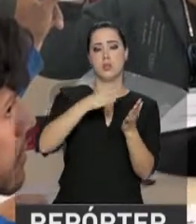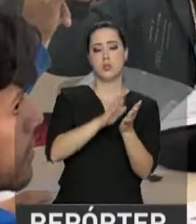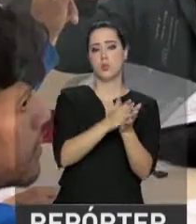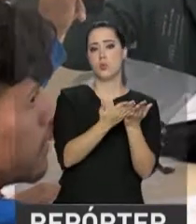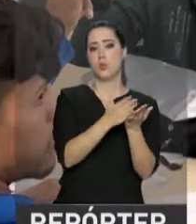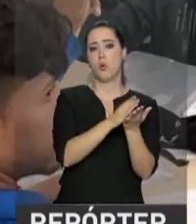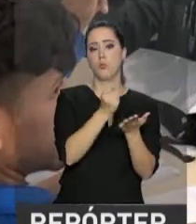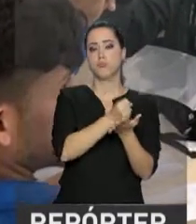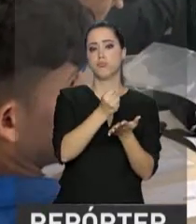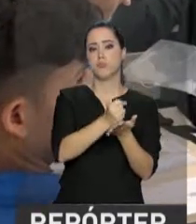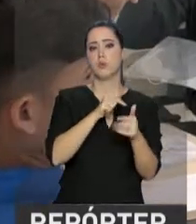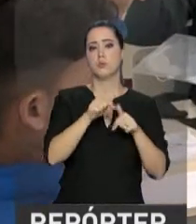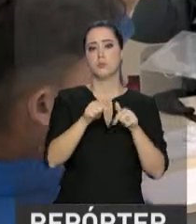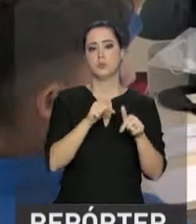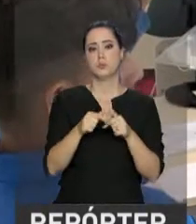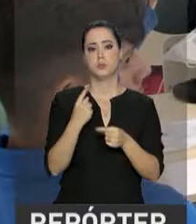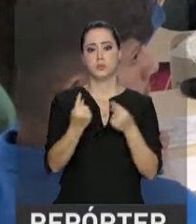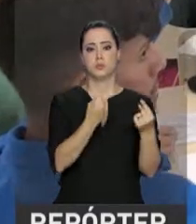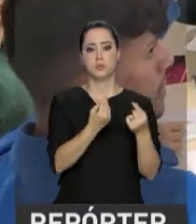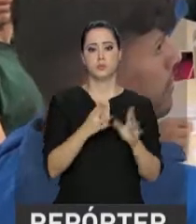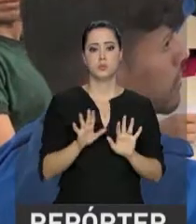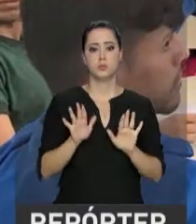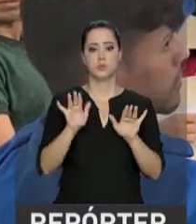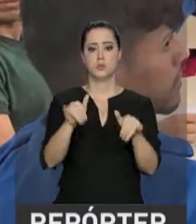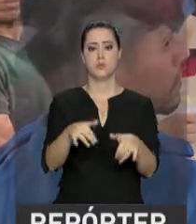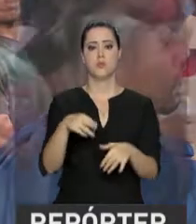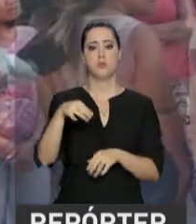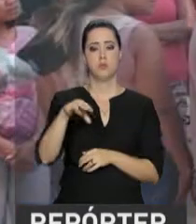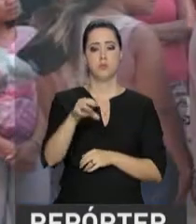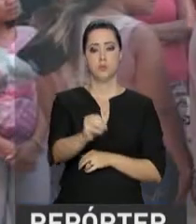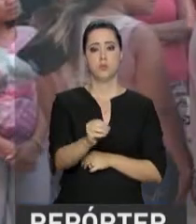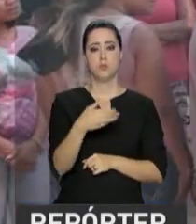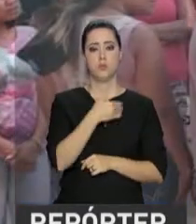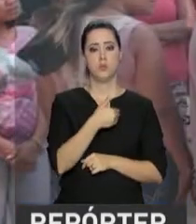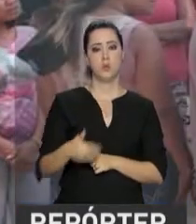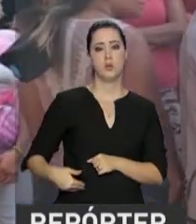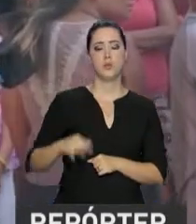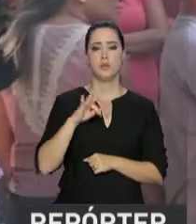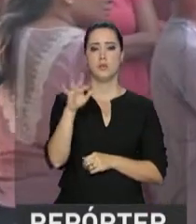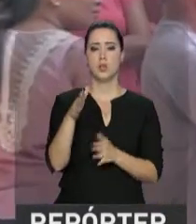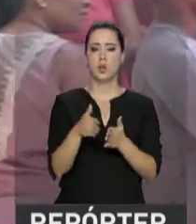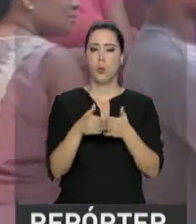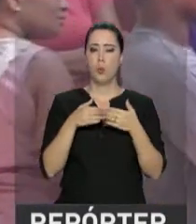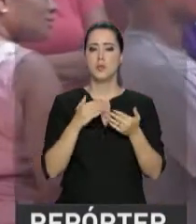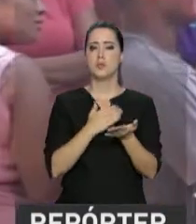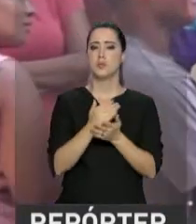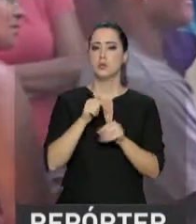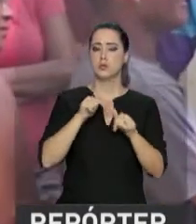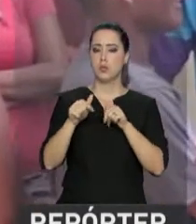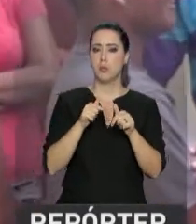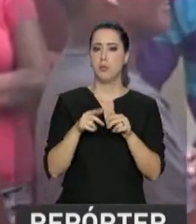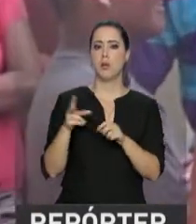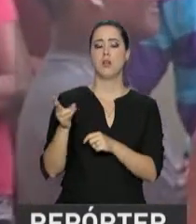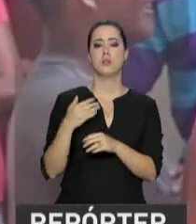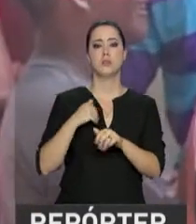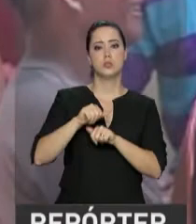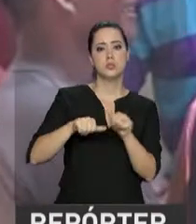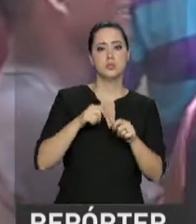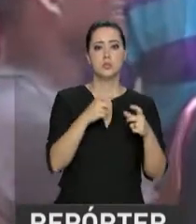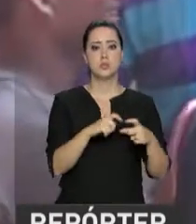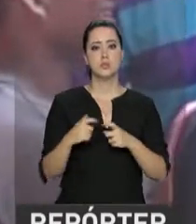carteiras de trabalho para os imigrantes no final de março o governo federal iniciou o processo de transferência de centenas de venezuelanos